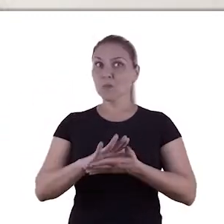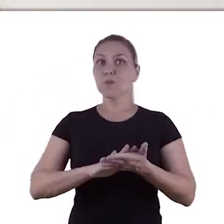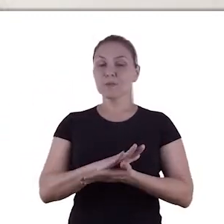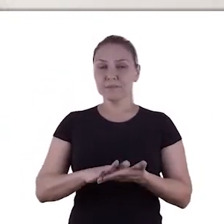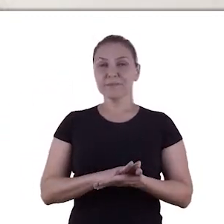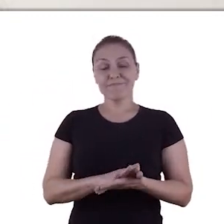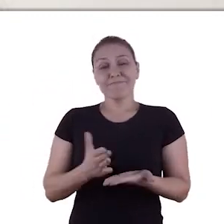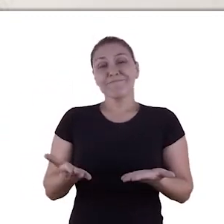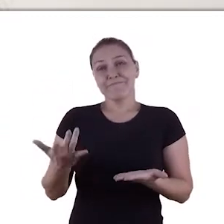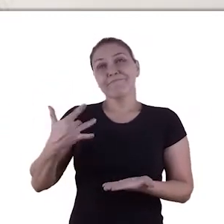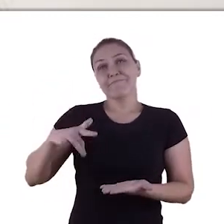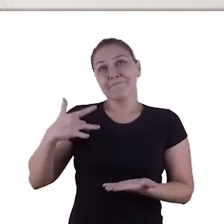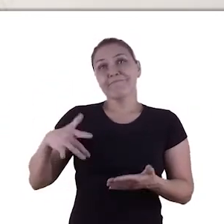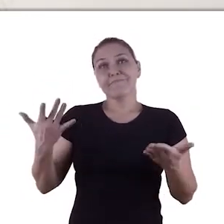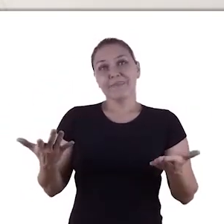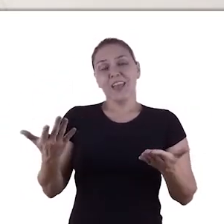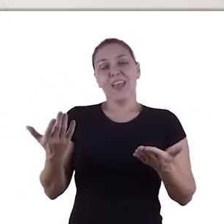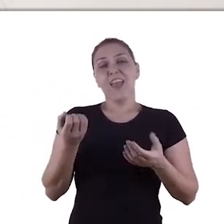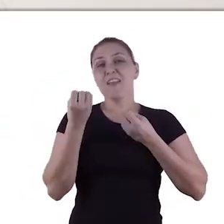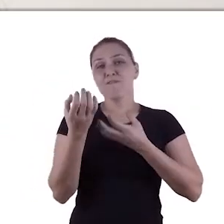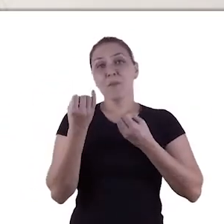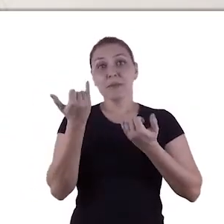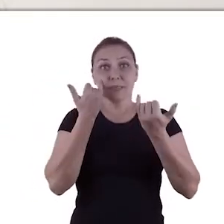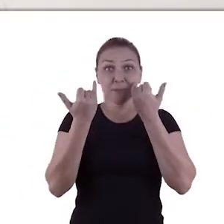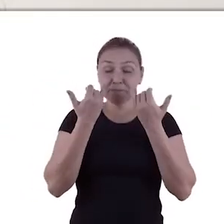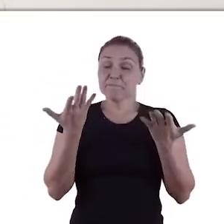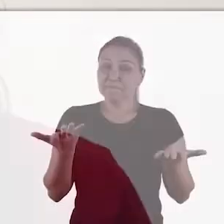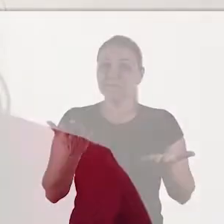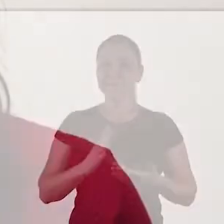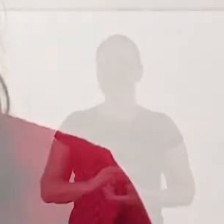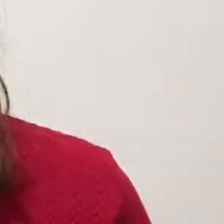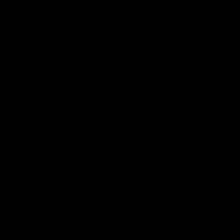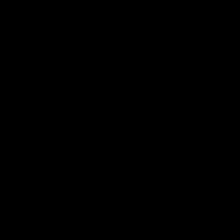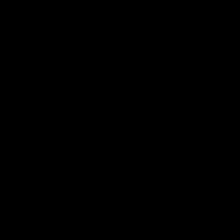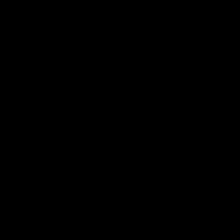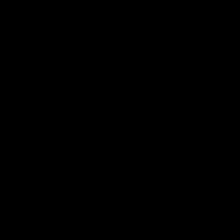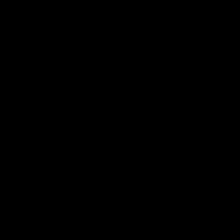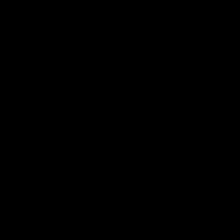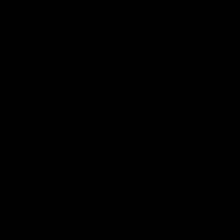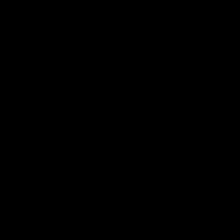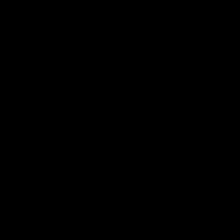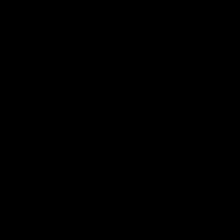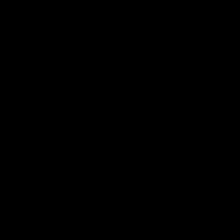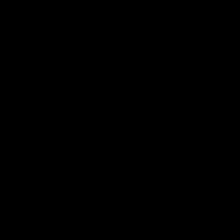audiodescrição. E isso é uma perda na hora de obter as informações, né?